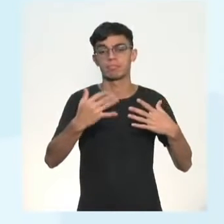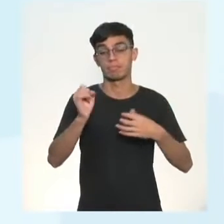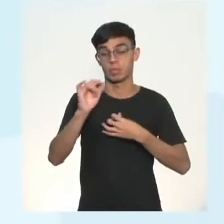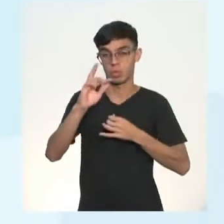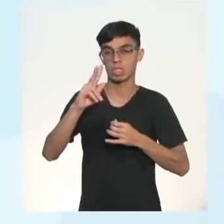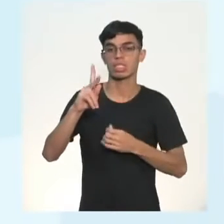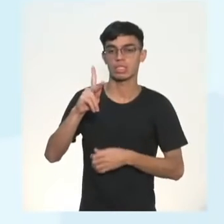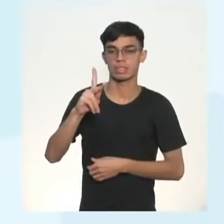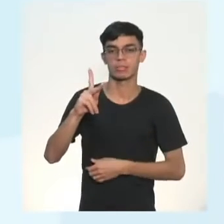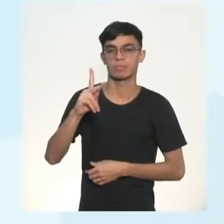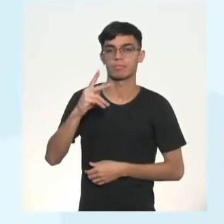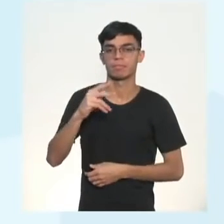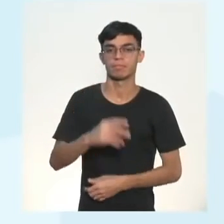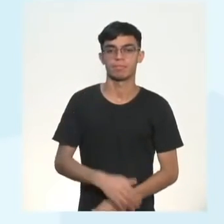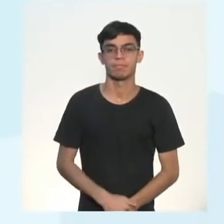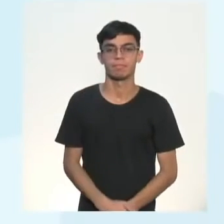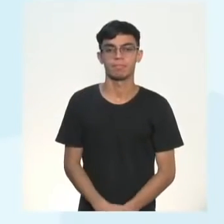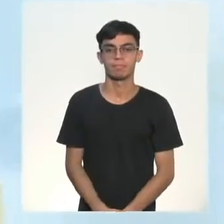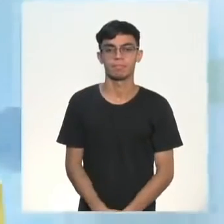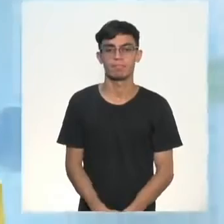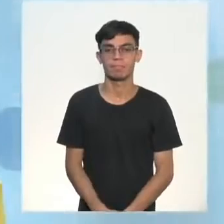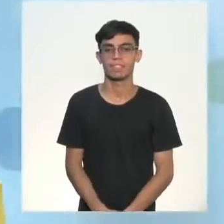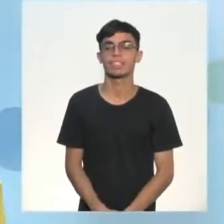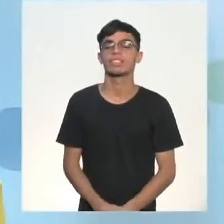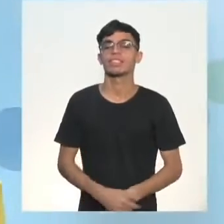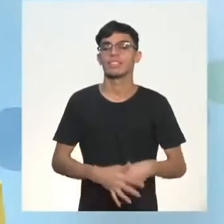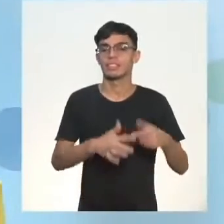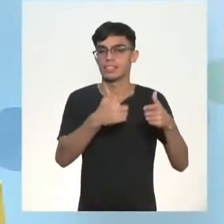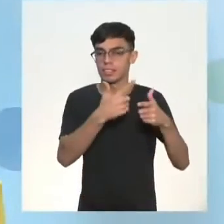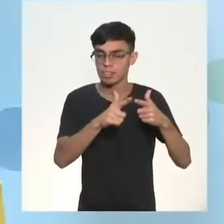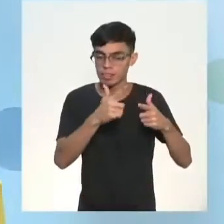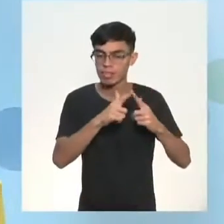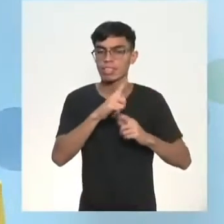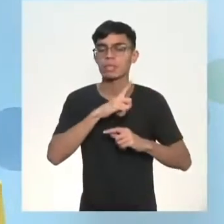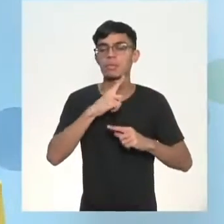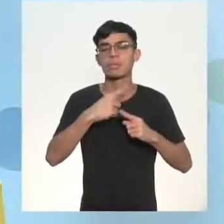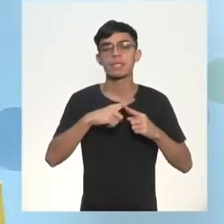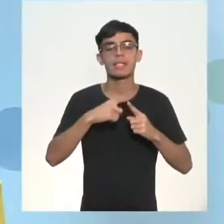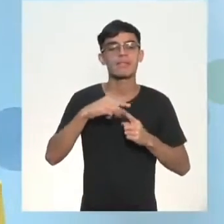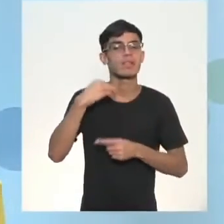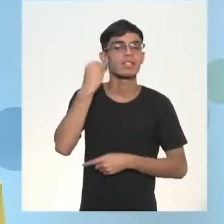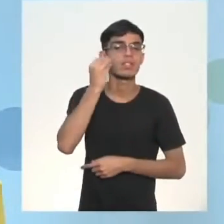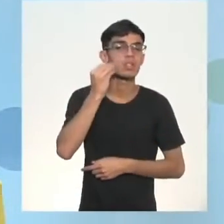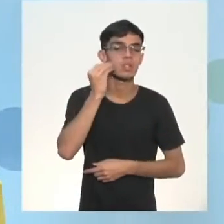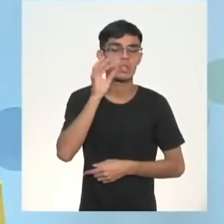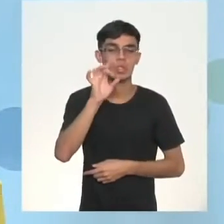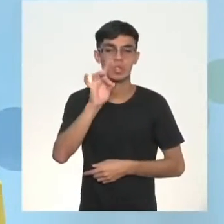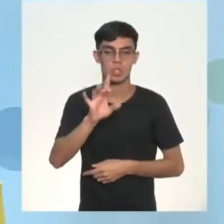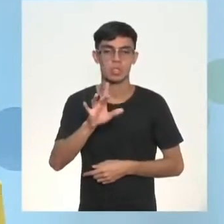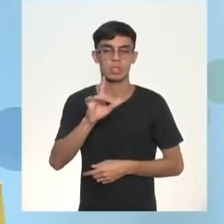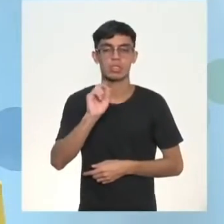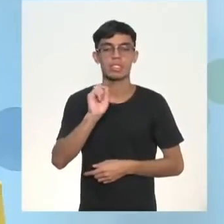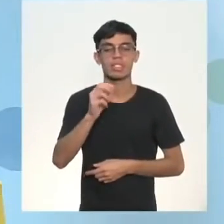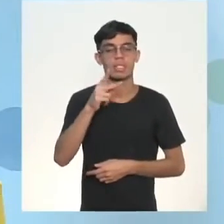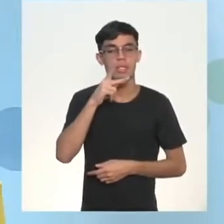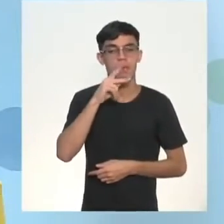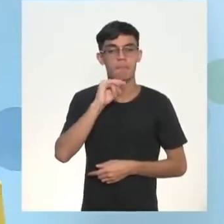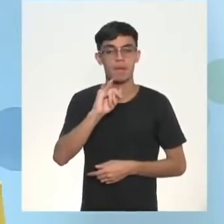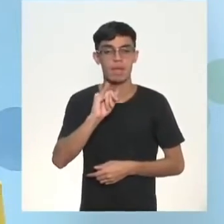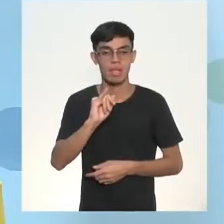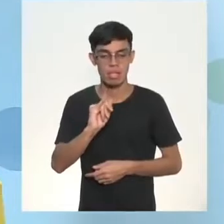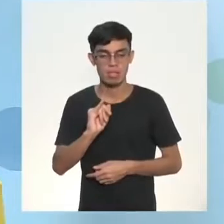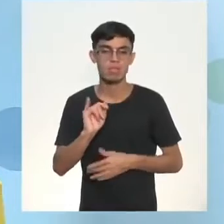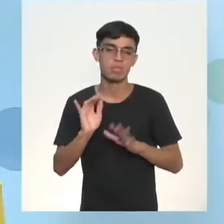bom? Então, assim, esse é o grande problema, porque ele estava testando aquela hipótese, né? De que vem da planta mãe, tal, vem